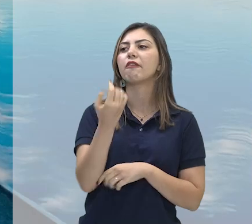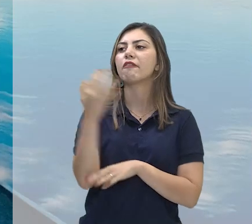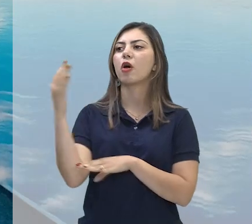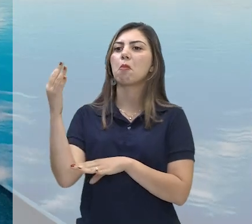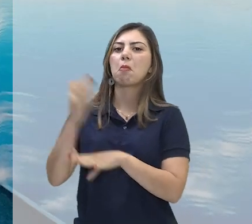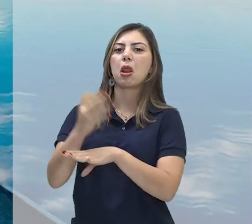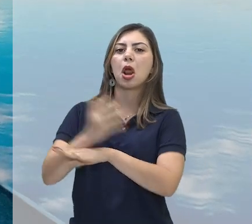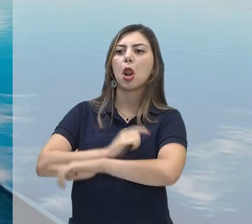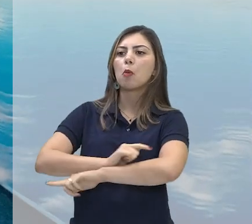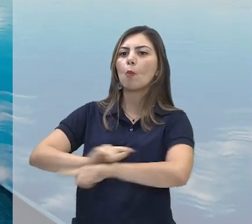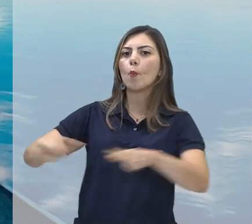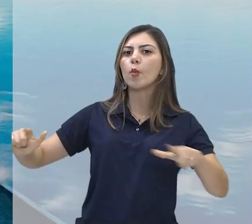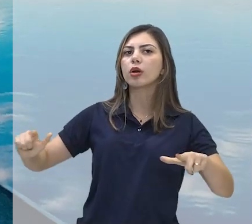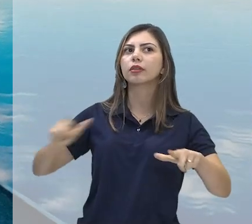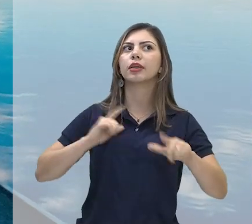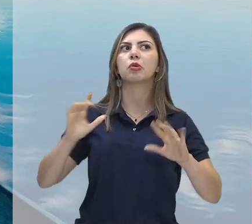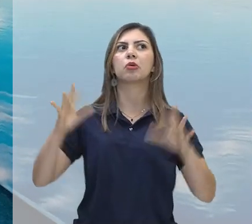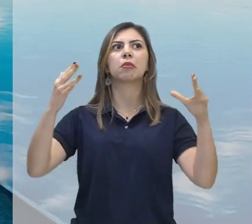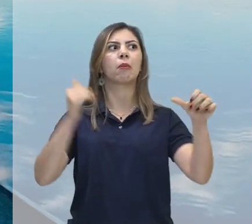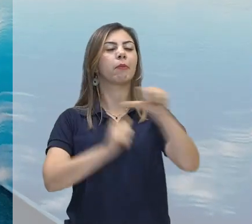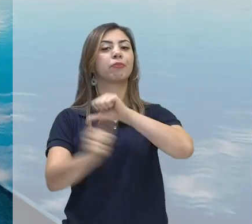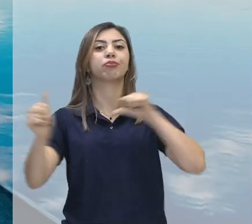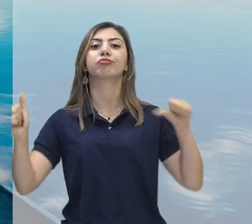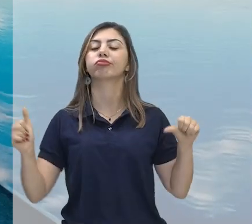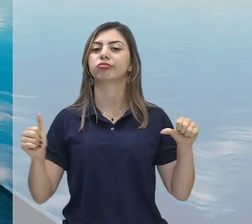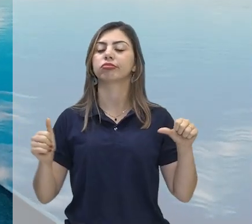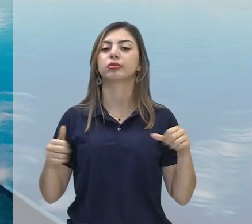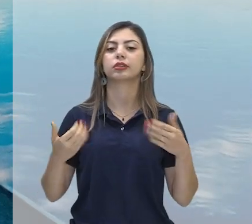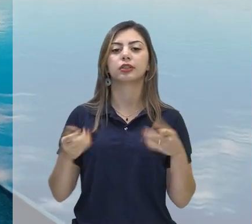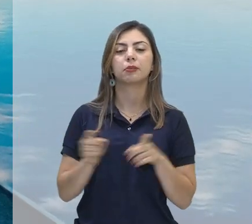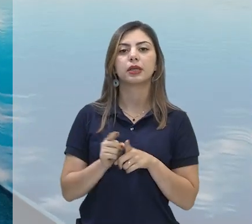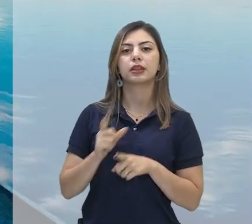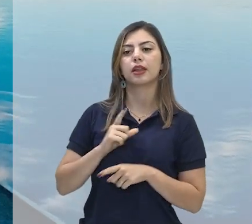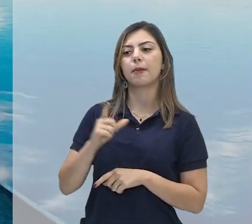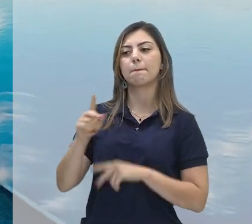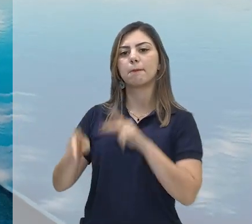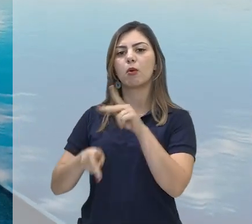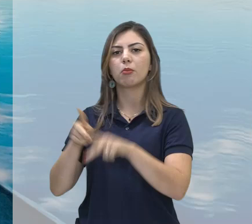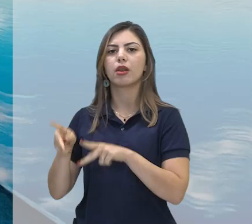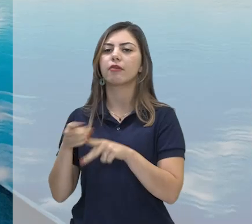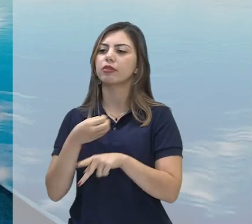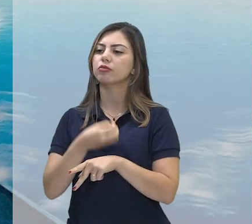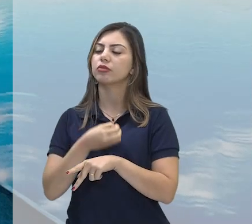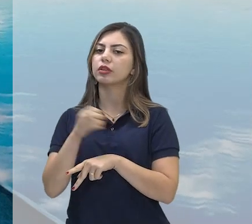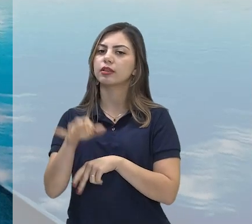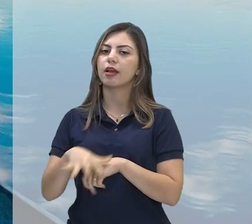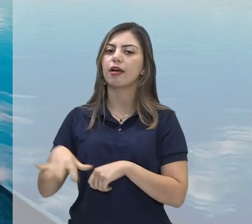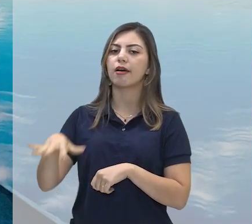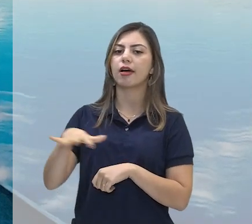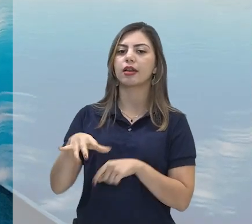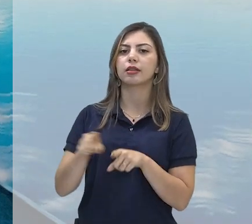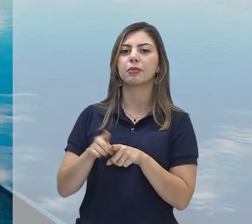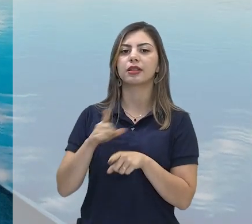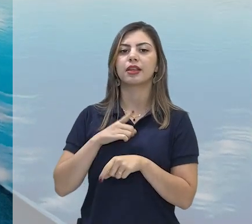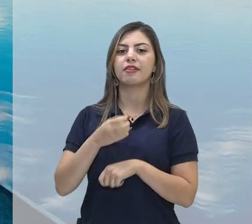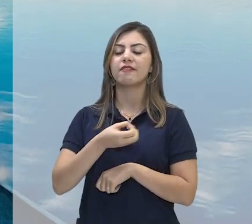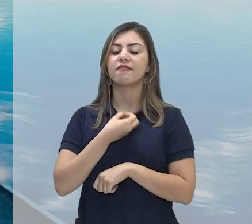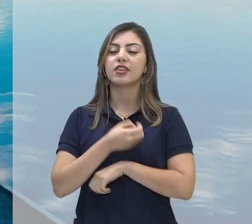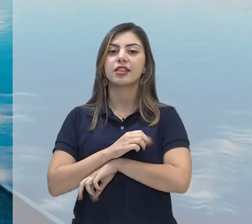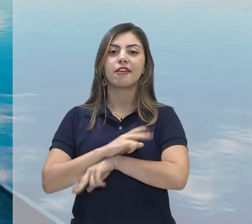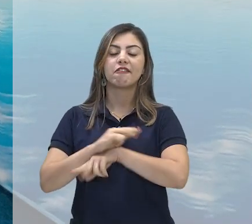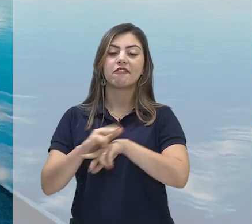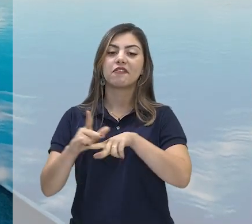drásticas alterações climáticas. É um local onde diversas populações residem, está abrigando a maior biodiversidade do